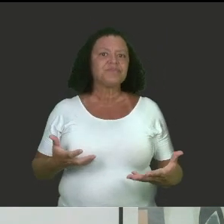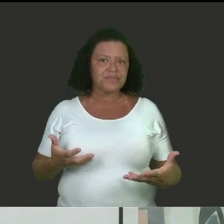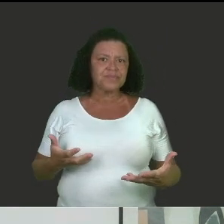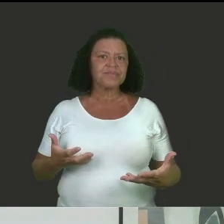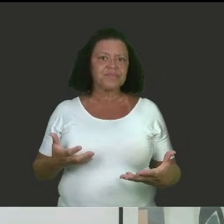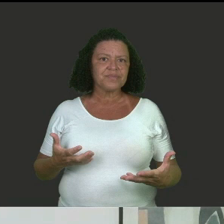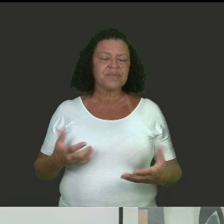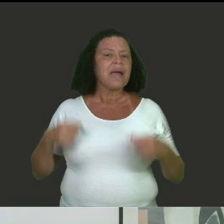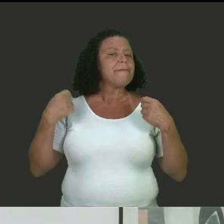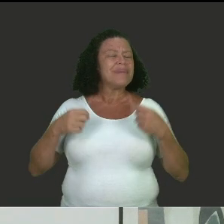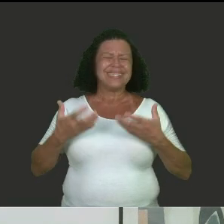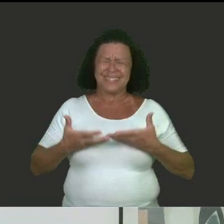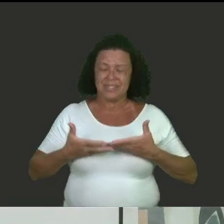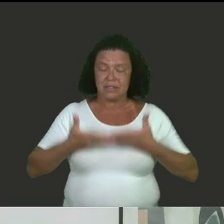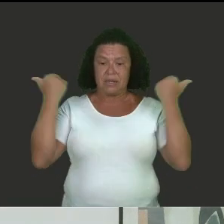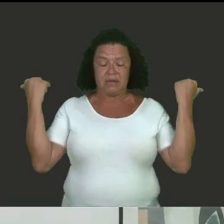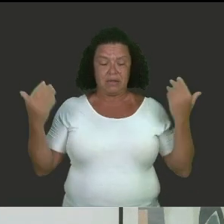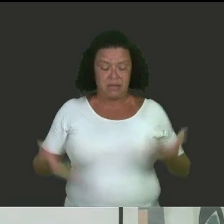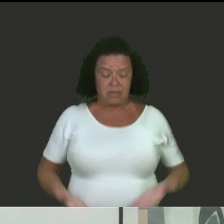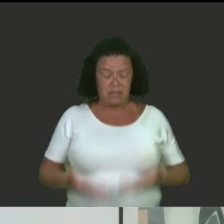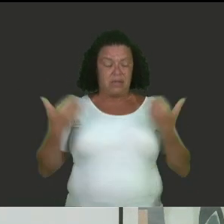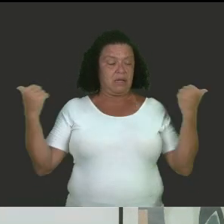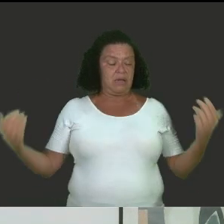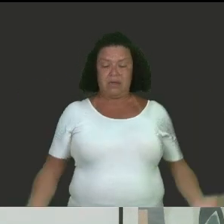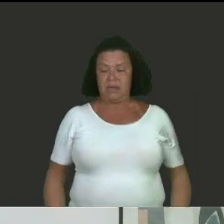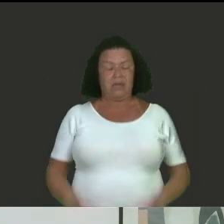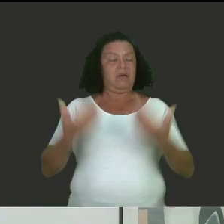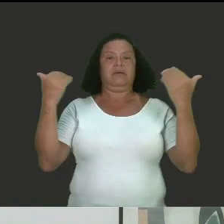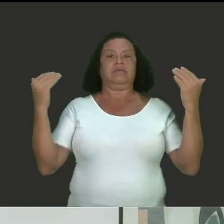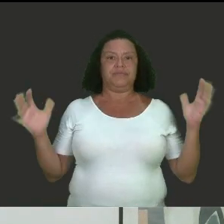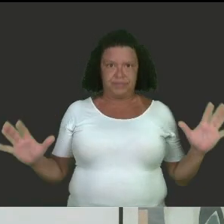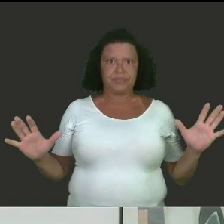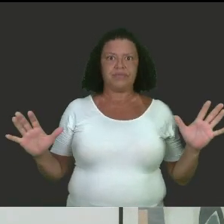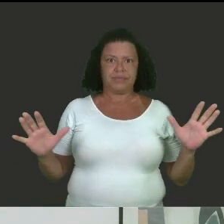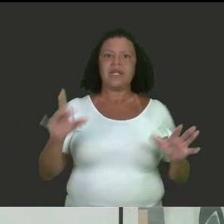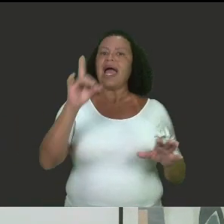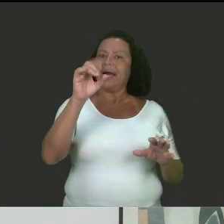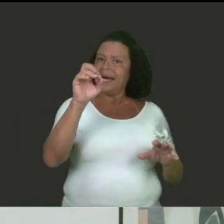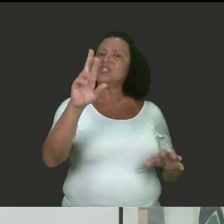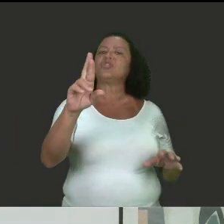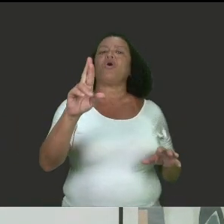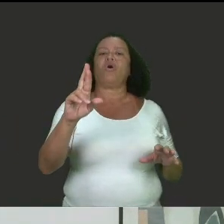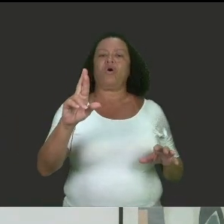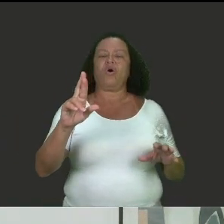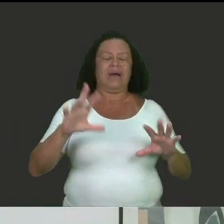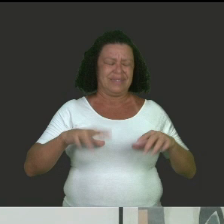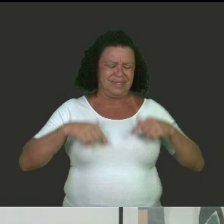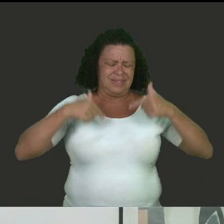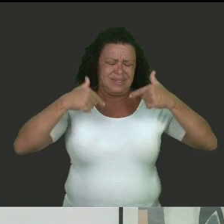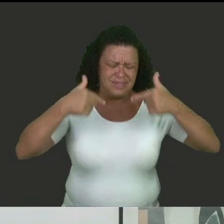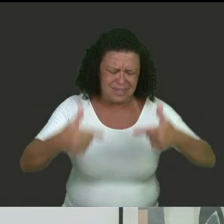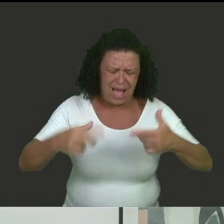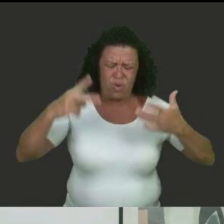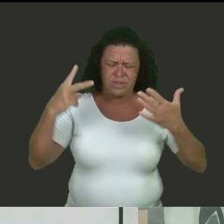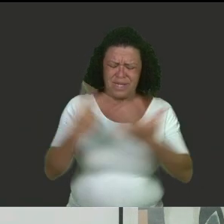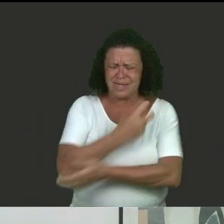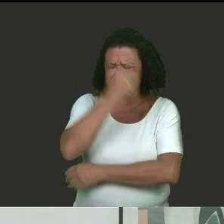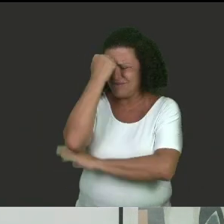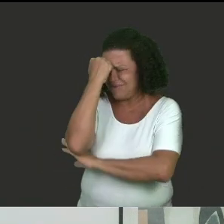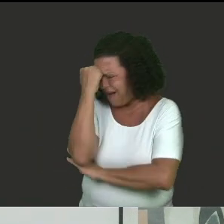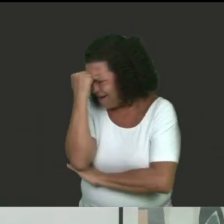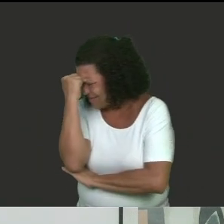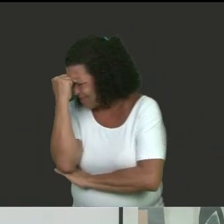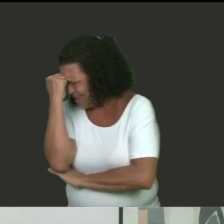expurgar tudo aquilo que nós ocasionamos. Isso é a dor expiação. É passar por aquilo para que a gente